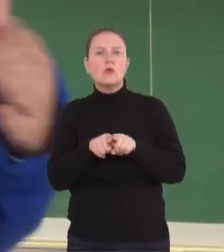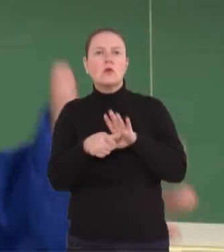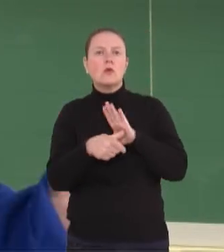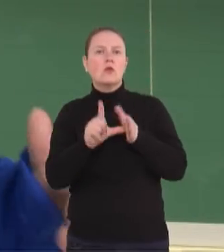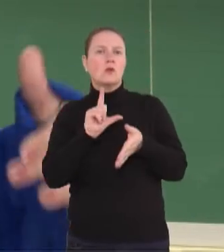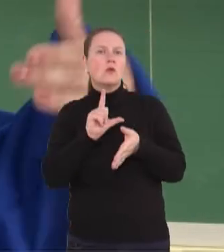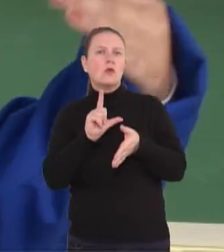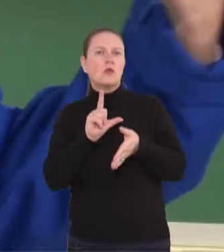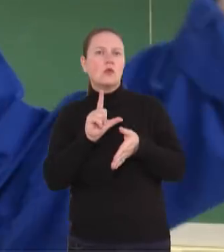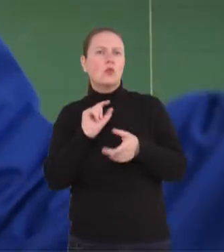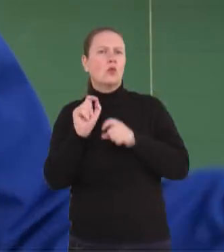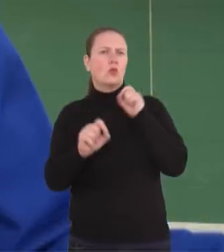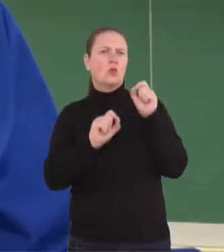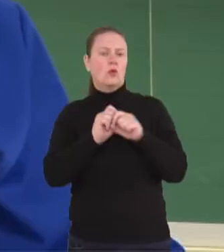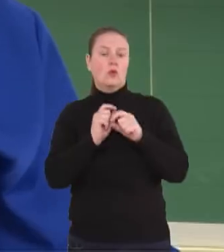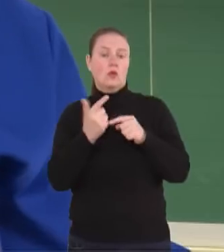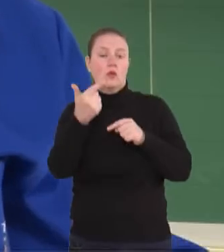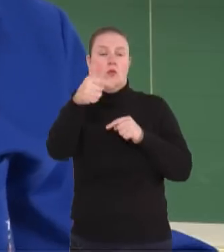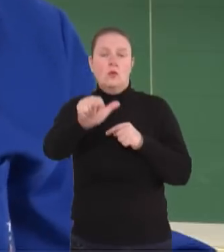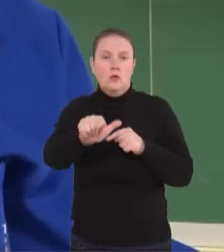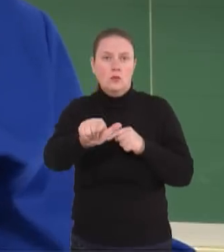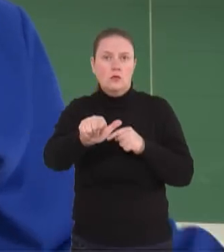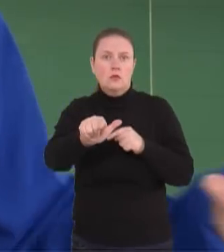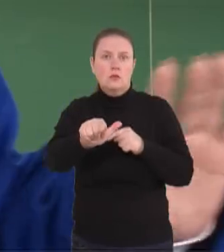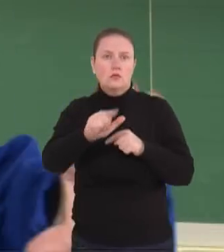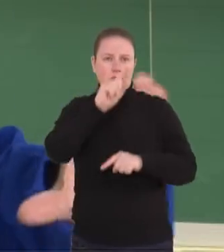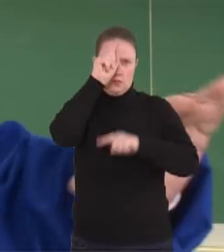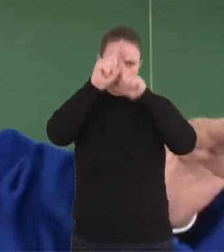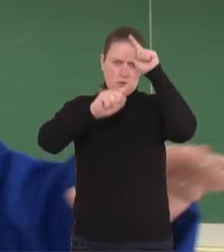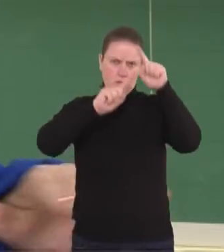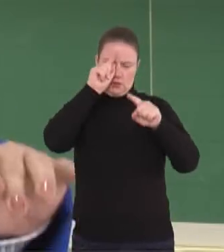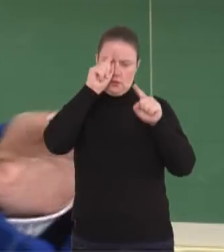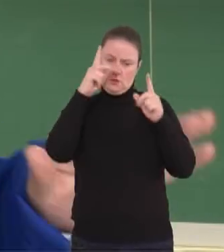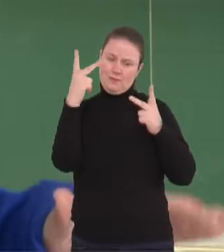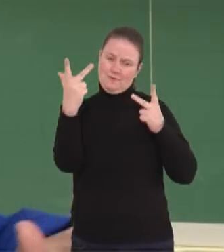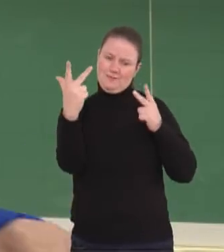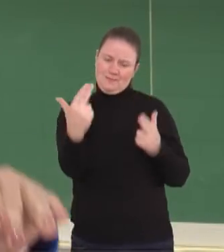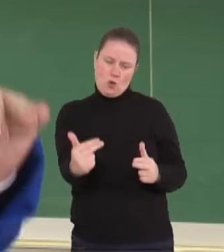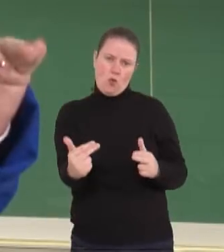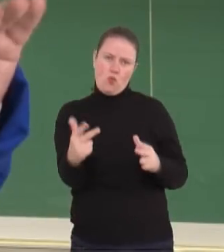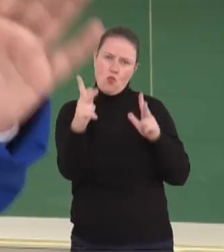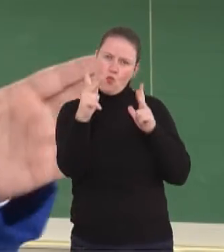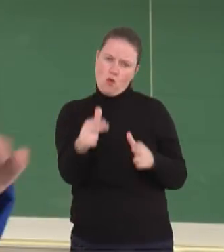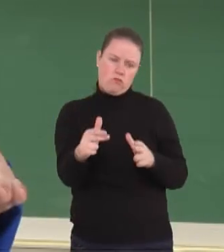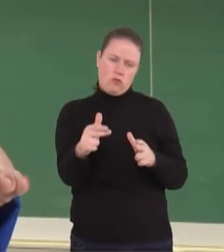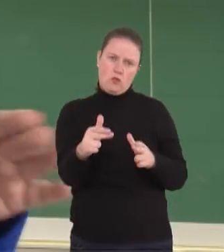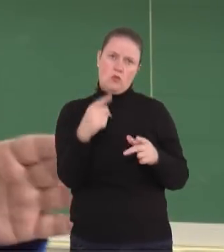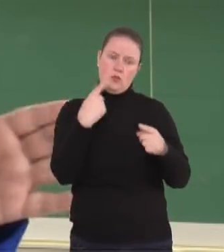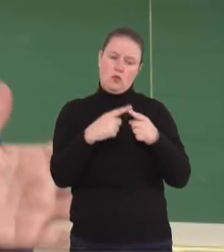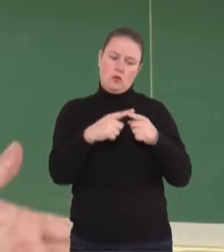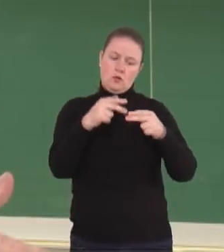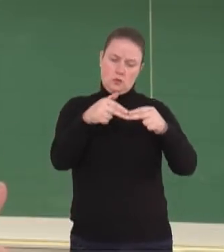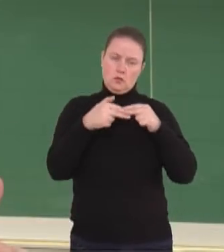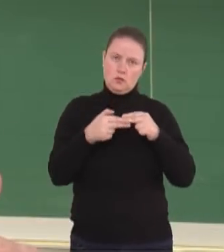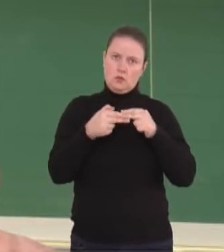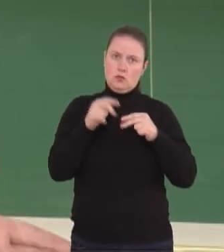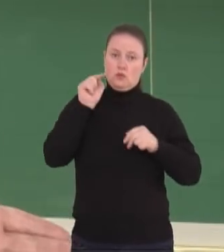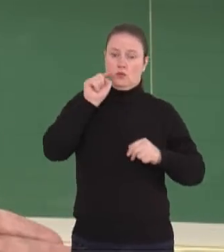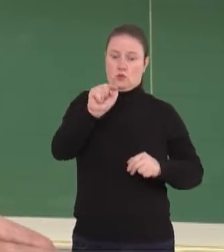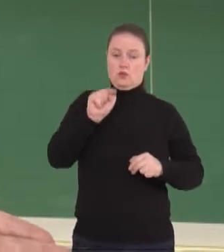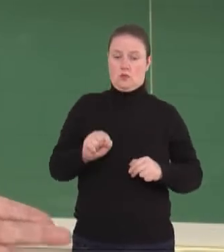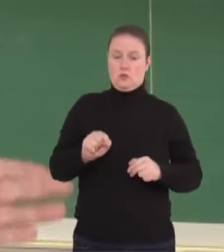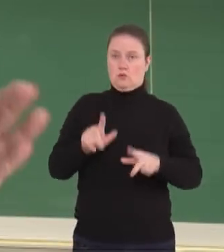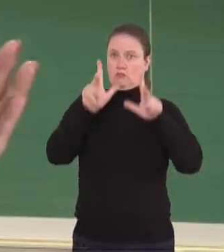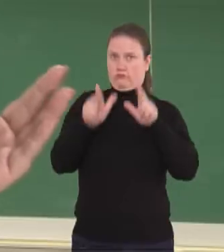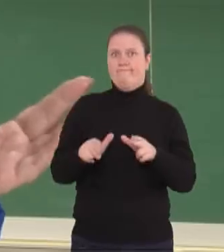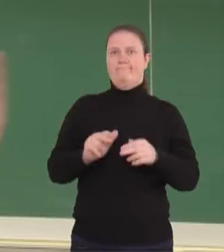é igual ao enunciado que vai vir depois. Então as ideias são idênticas, são similares, por isso 2 pontos, sinal de igualdade,